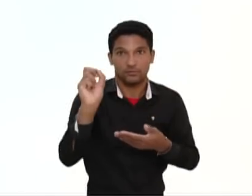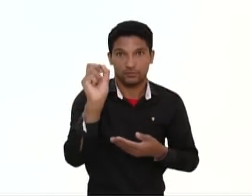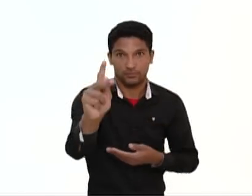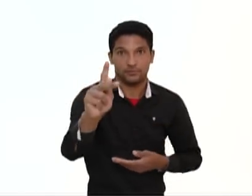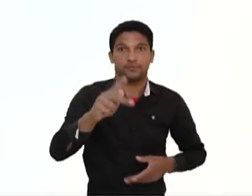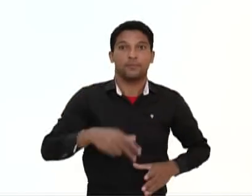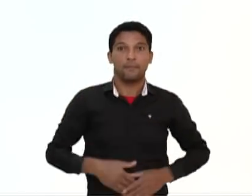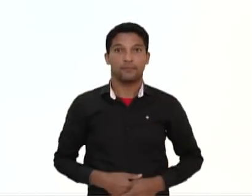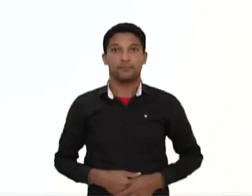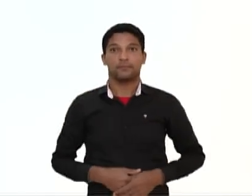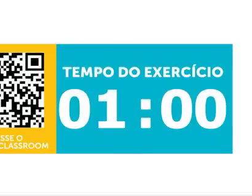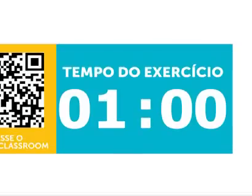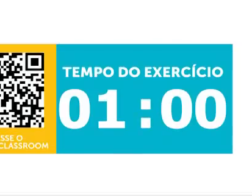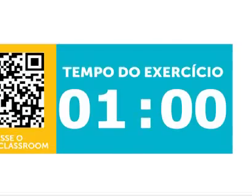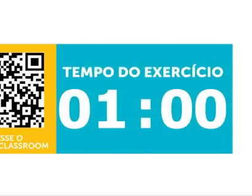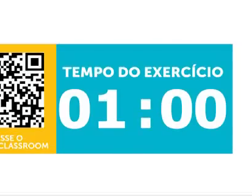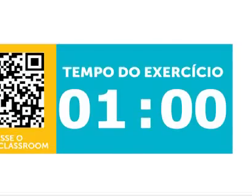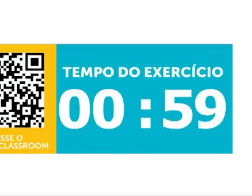continuação.